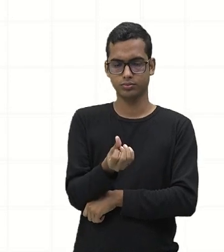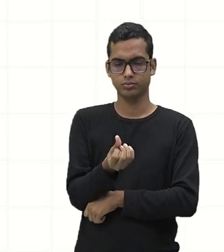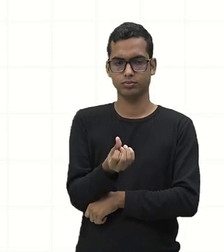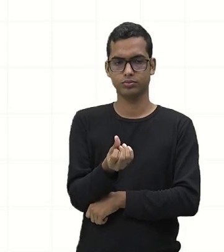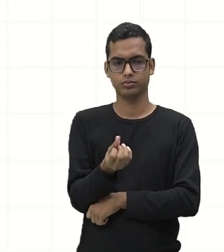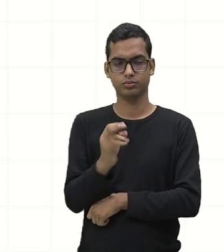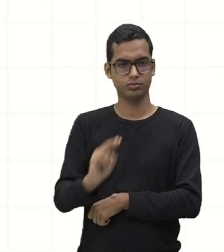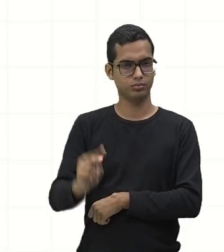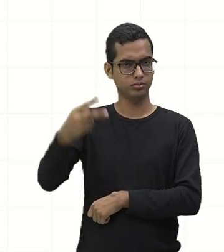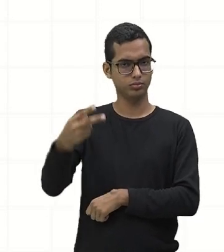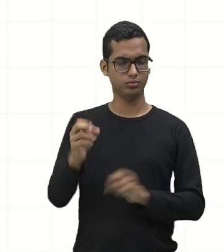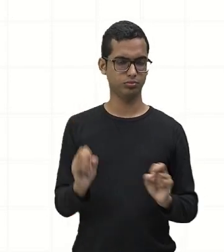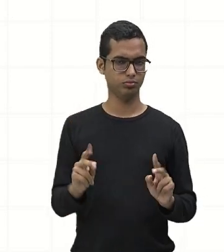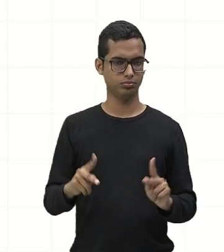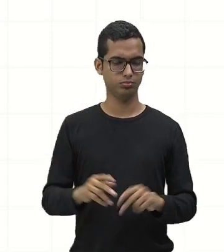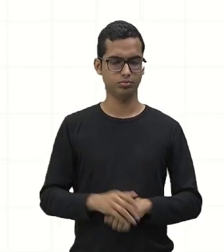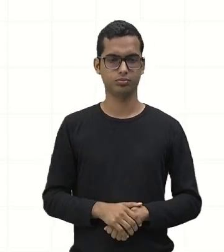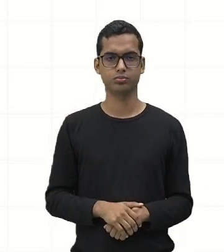ao quadrado.